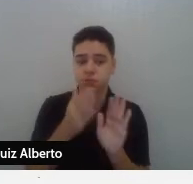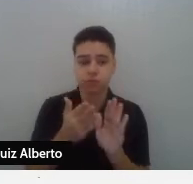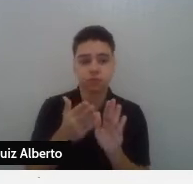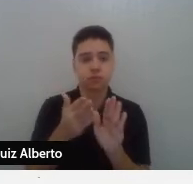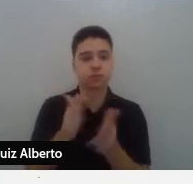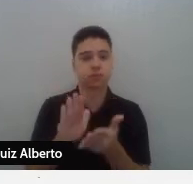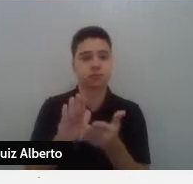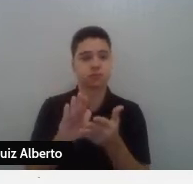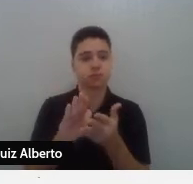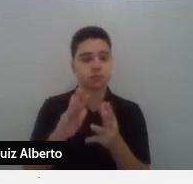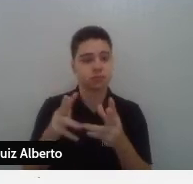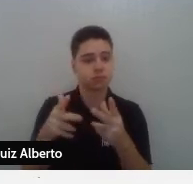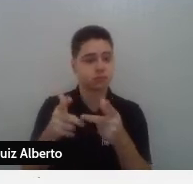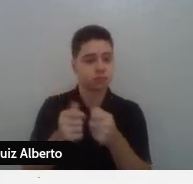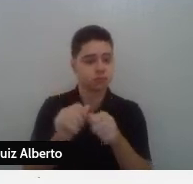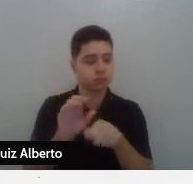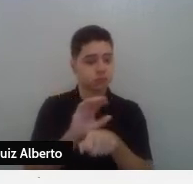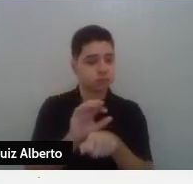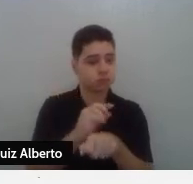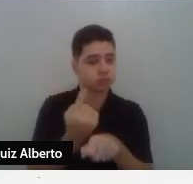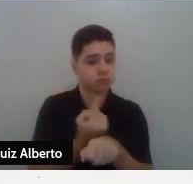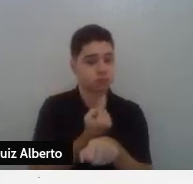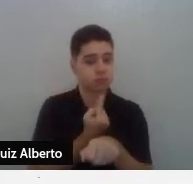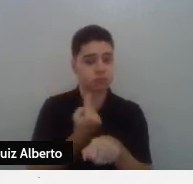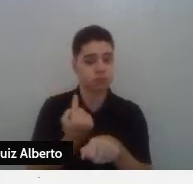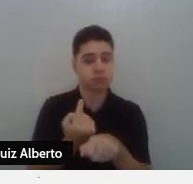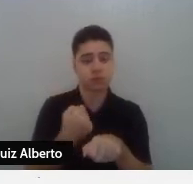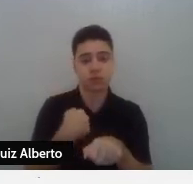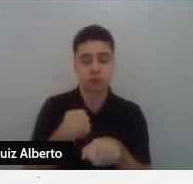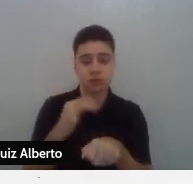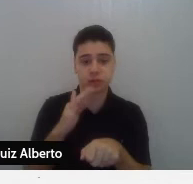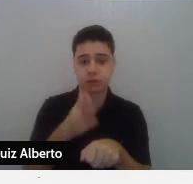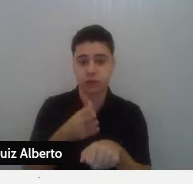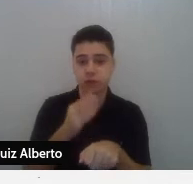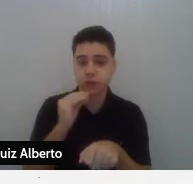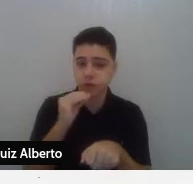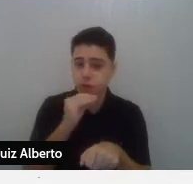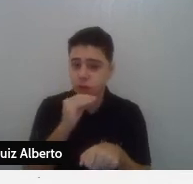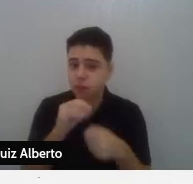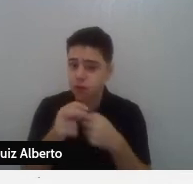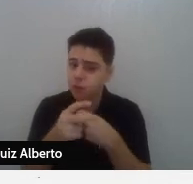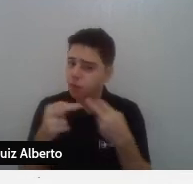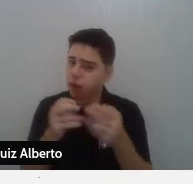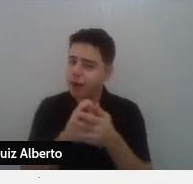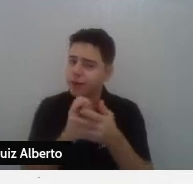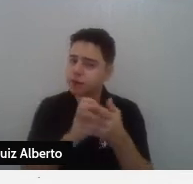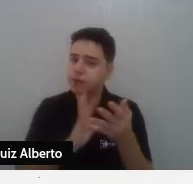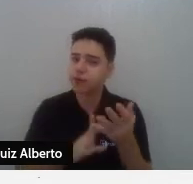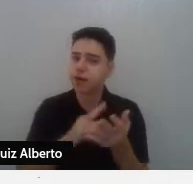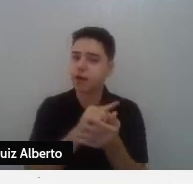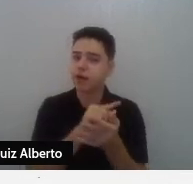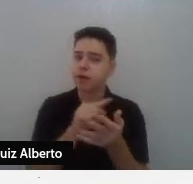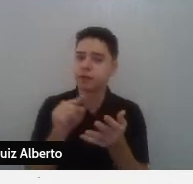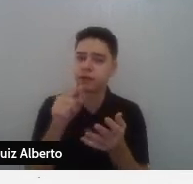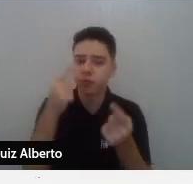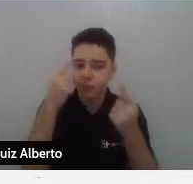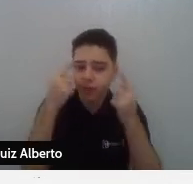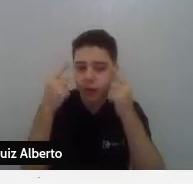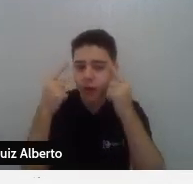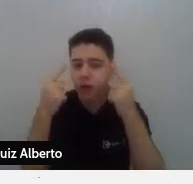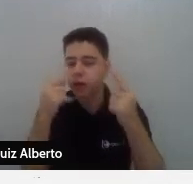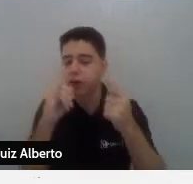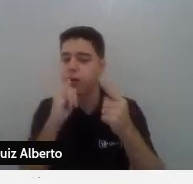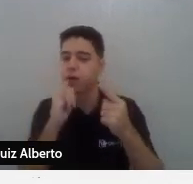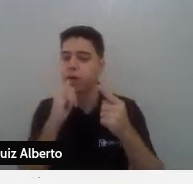seguindo, né, o curso, eu já vou dar de cara uma proposta de atividade, né? Pensando que